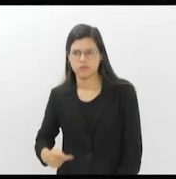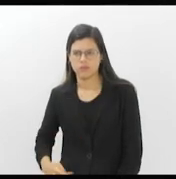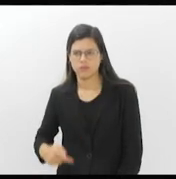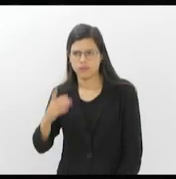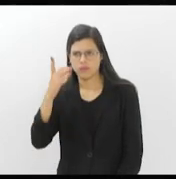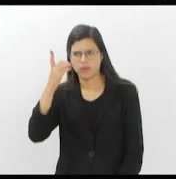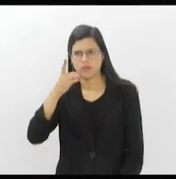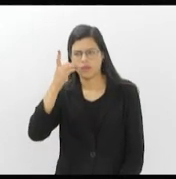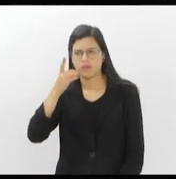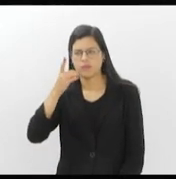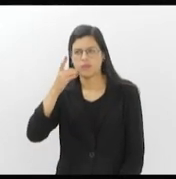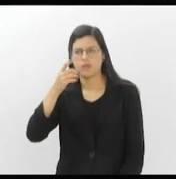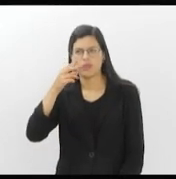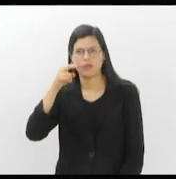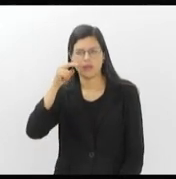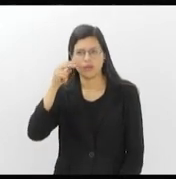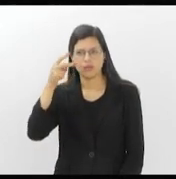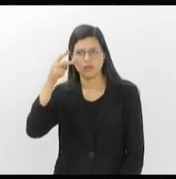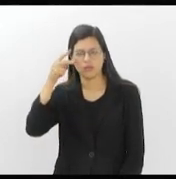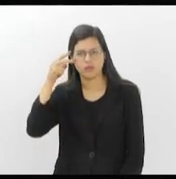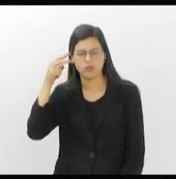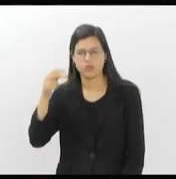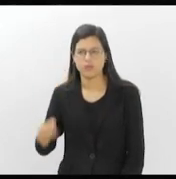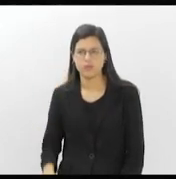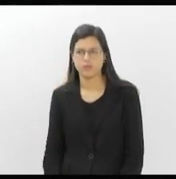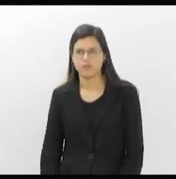deputada Tia Ju,